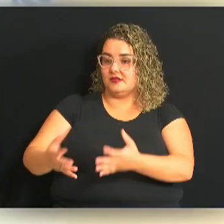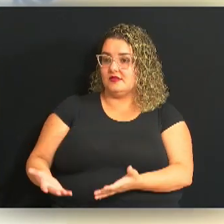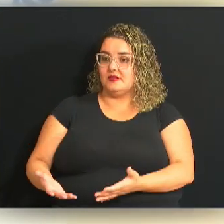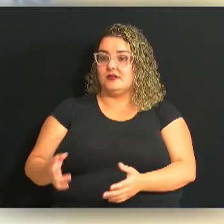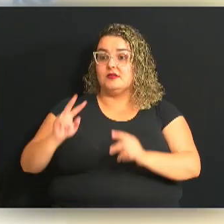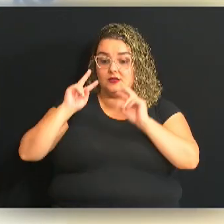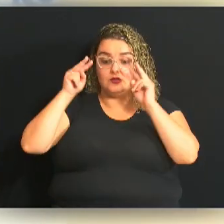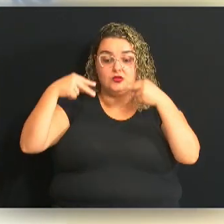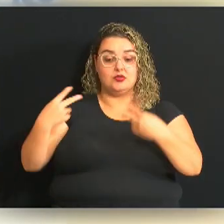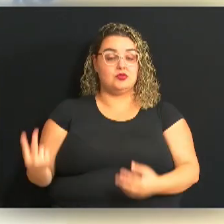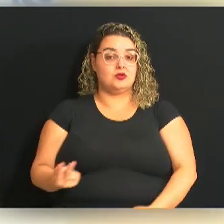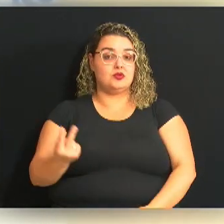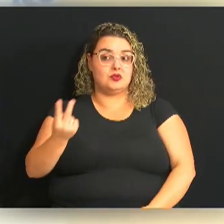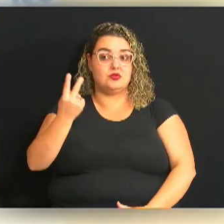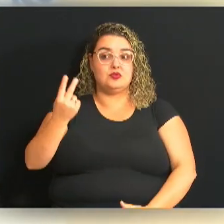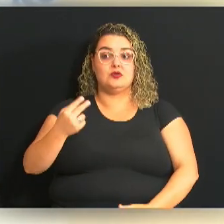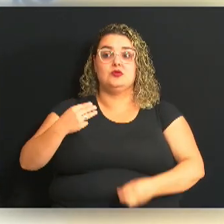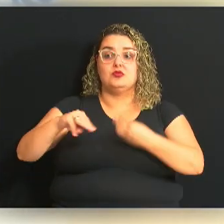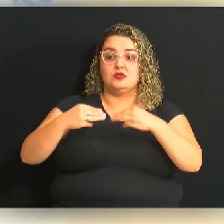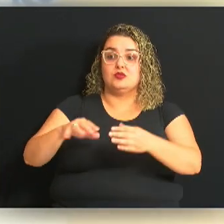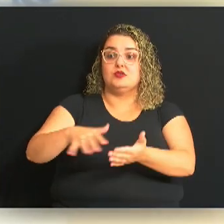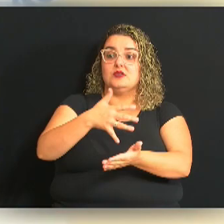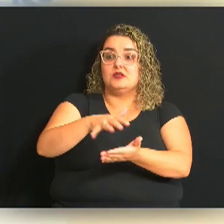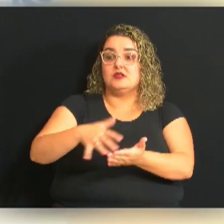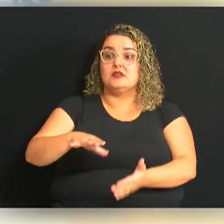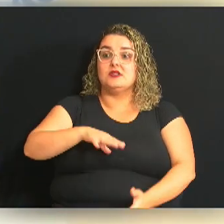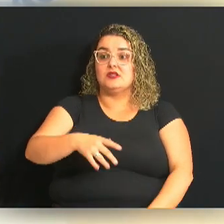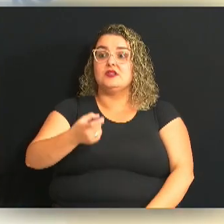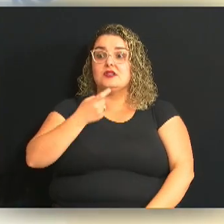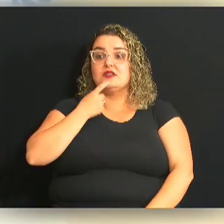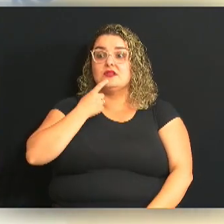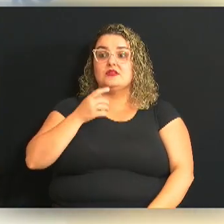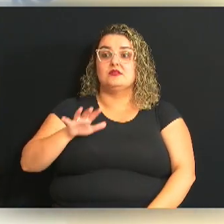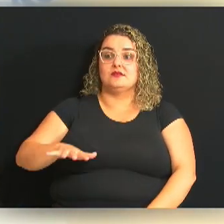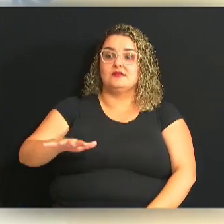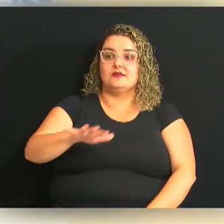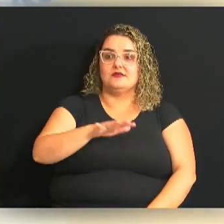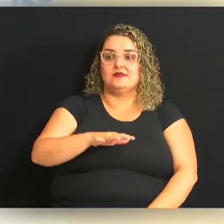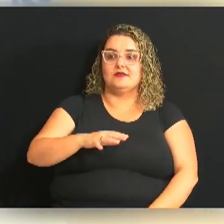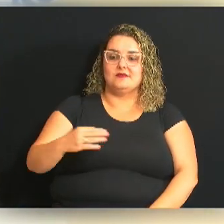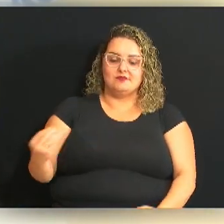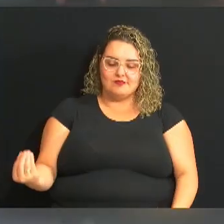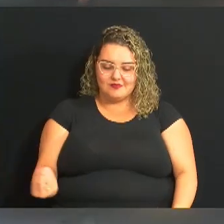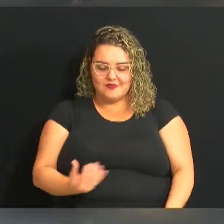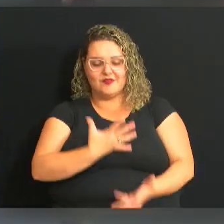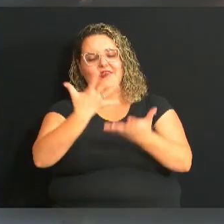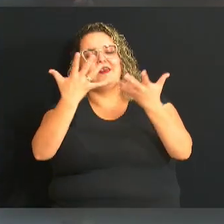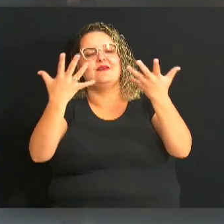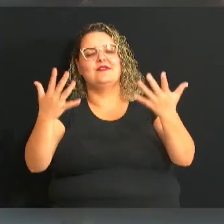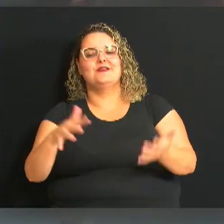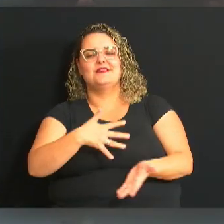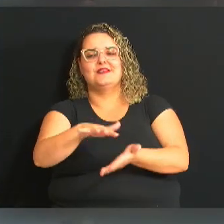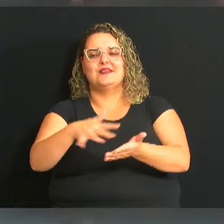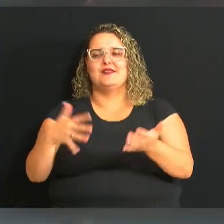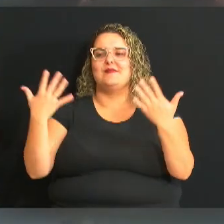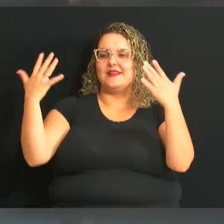reconhece o valor dos músicos sambistas de Campinas e região. Viva o samba!